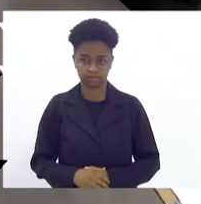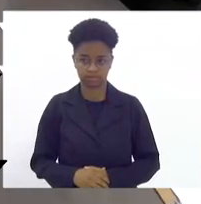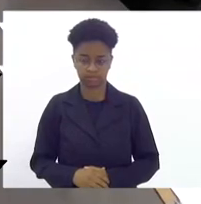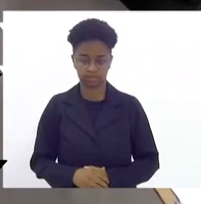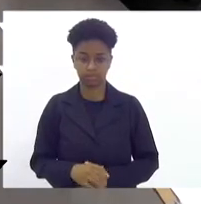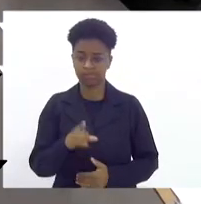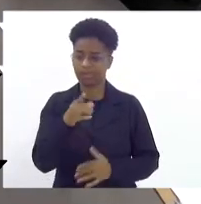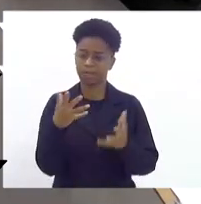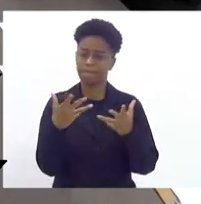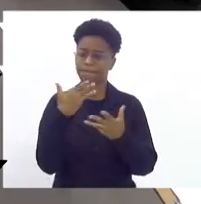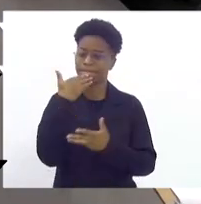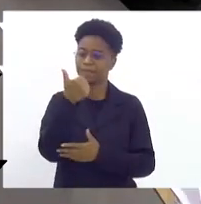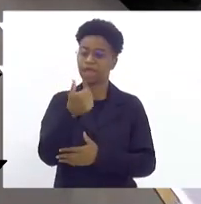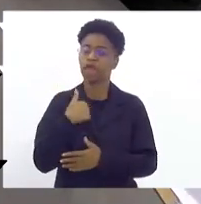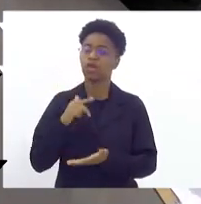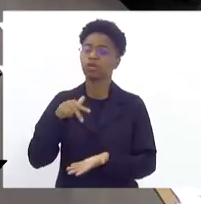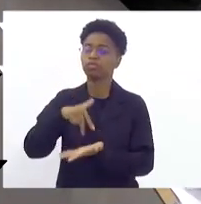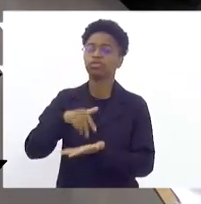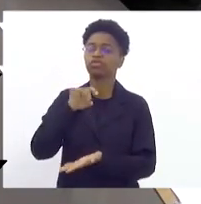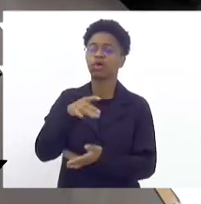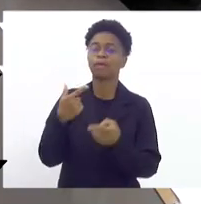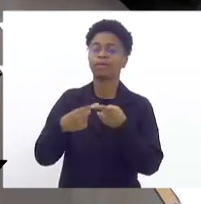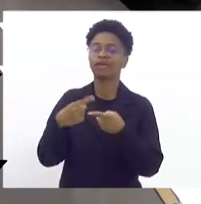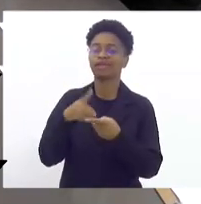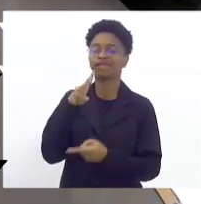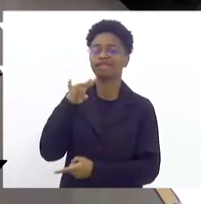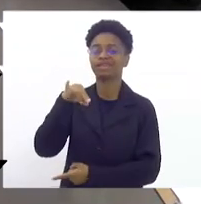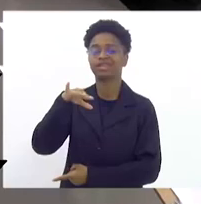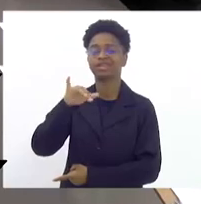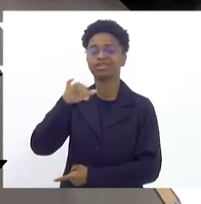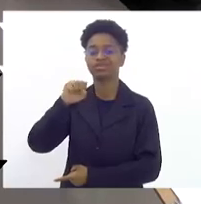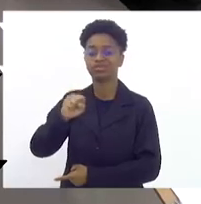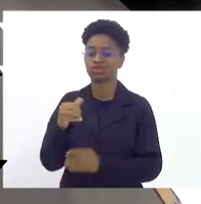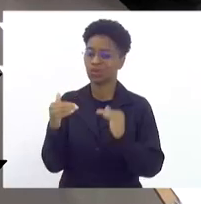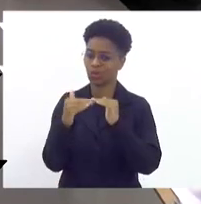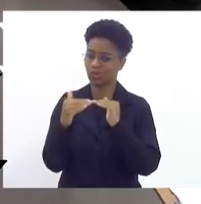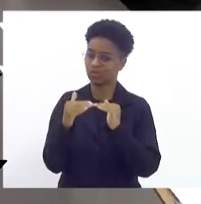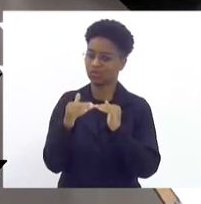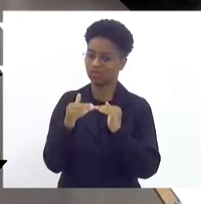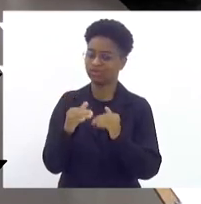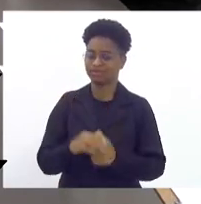trocar. Eu só vou levantar porque o deputado Vinícius concordou, senão eu estaria aqui.